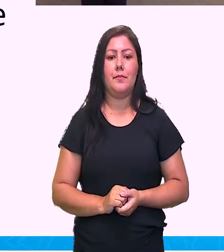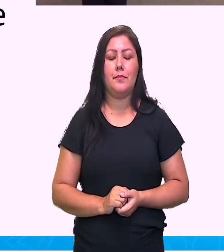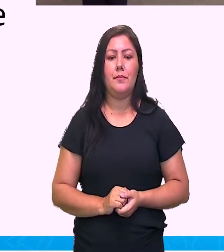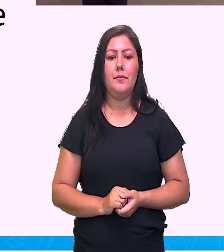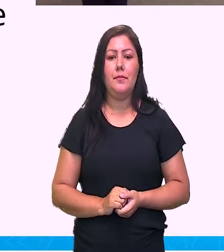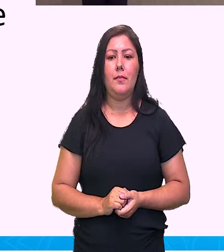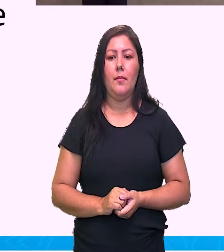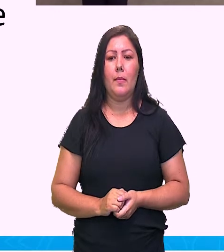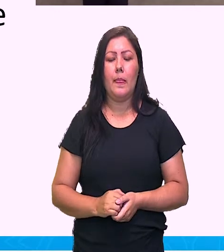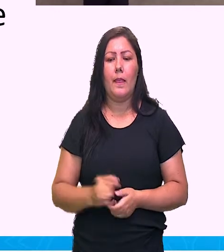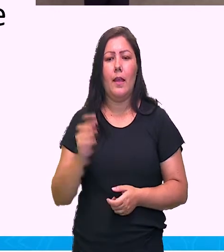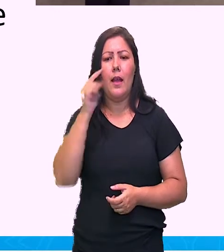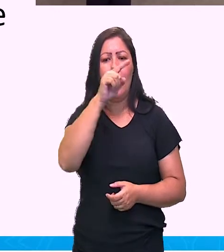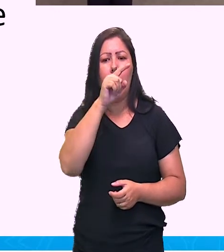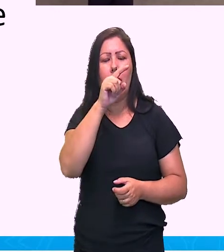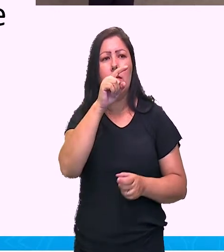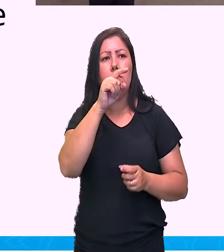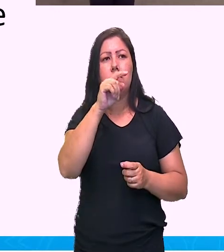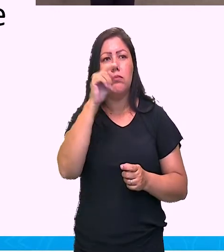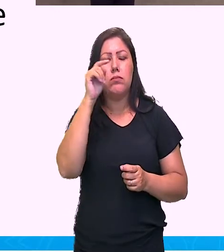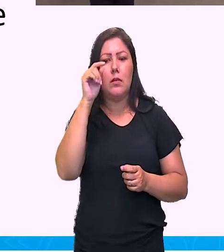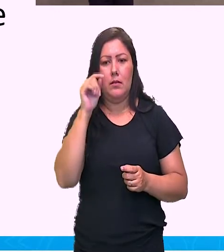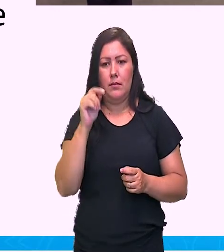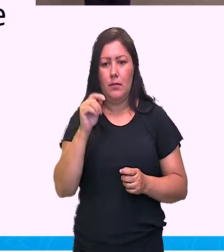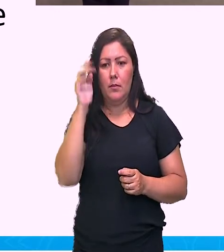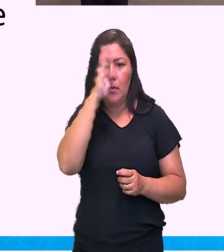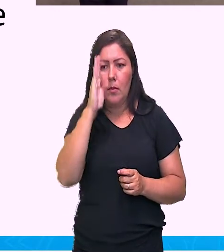da questão da pandemia que está